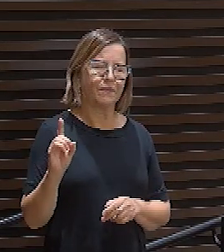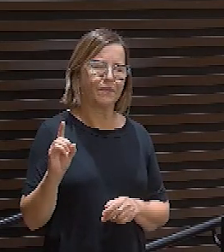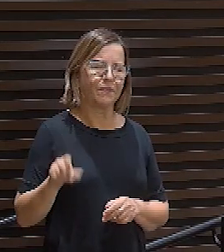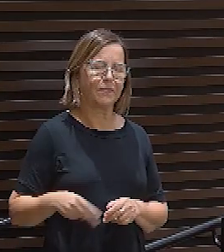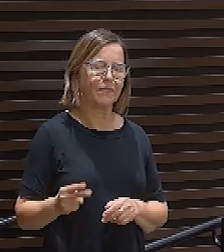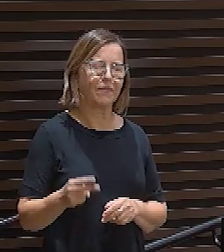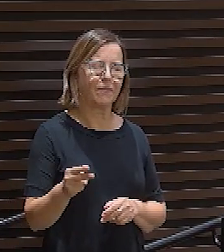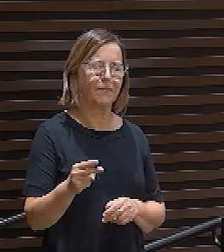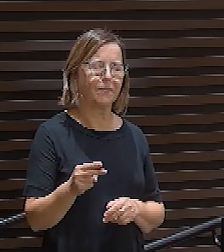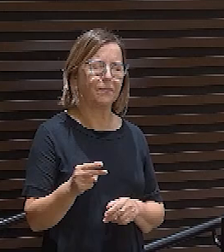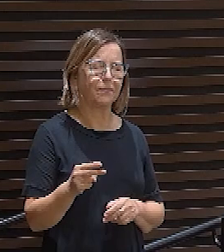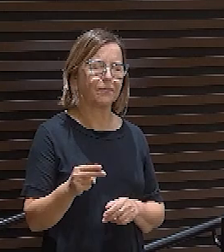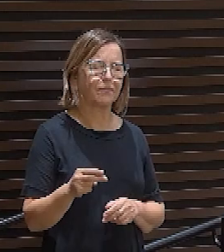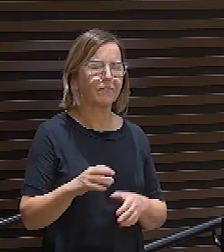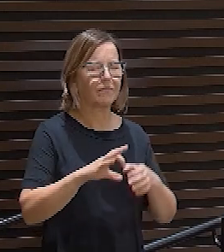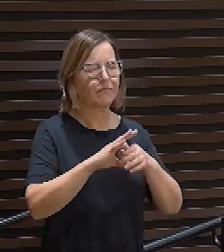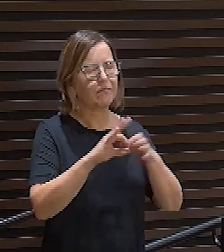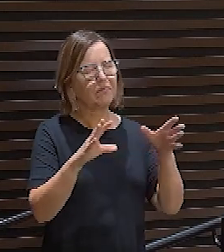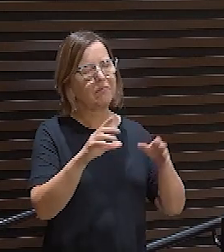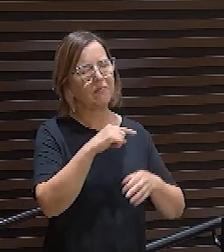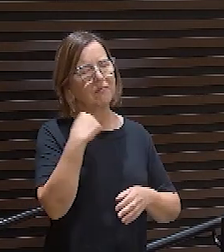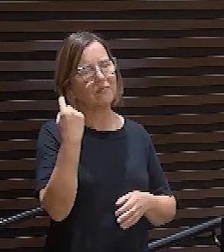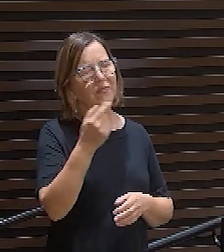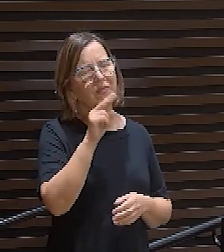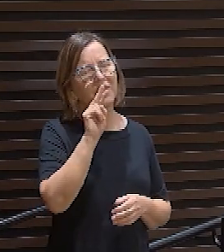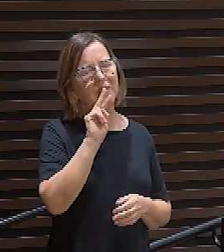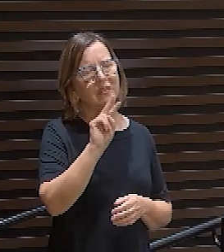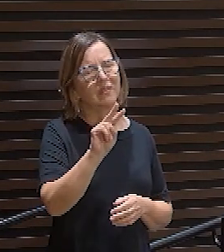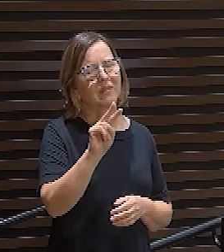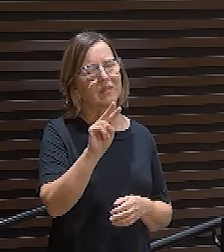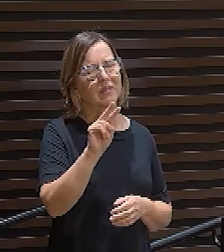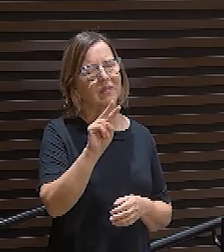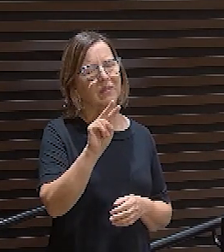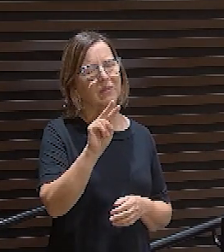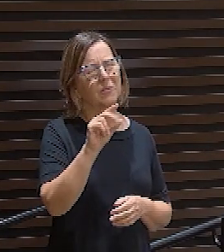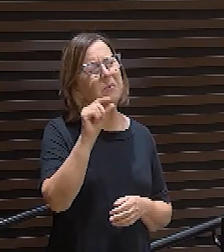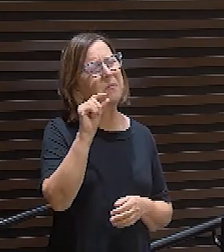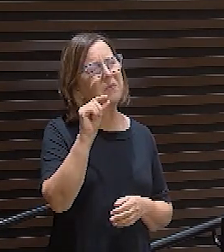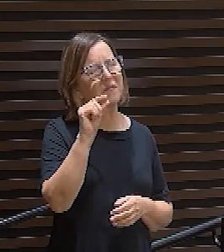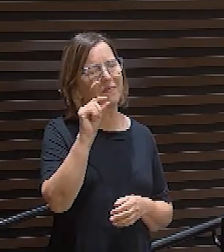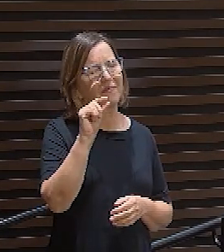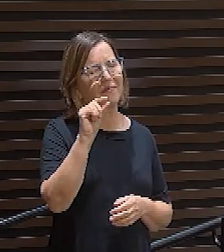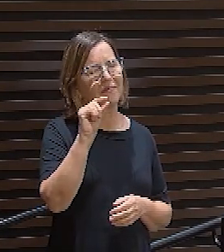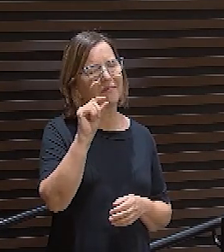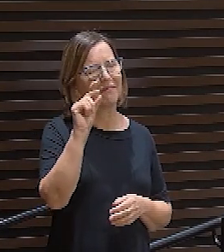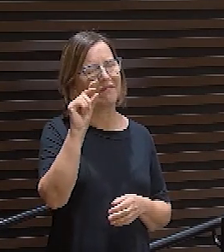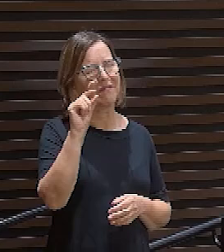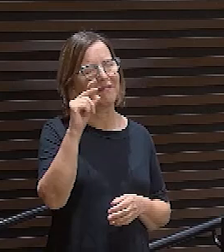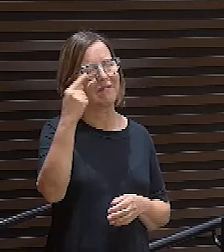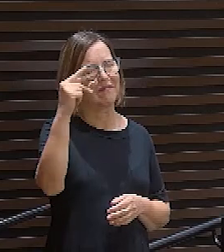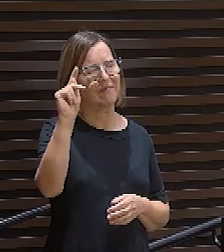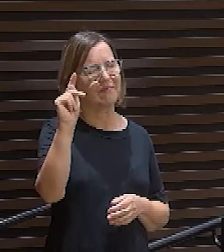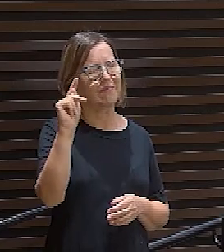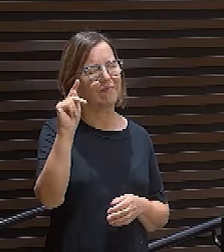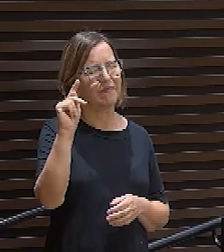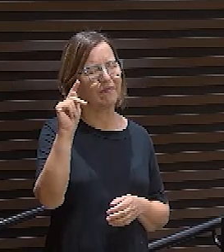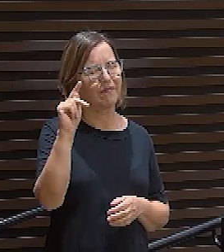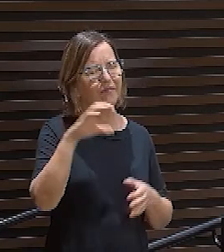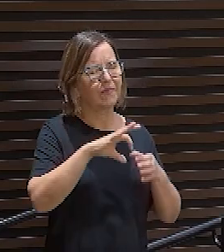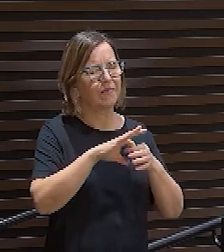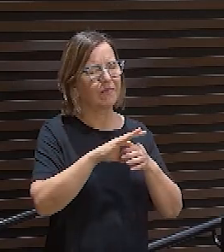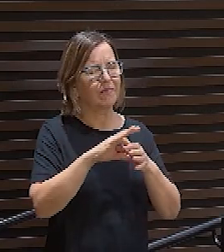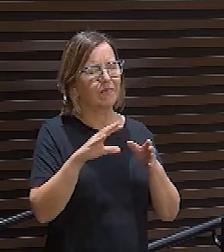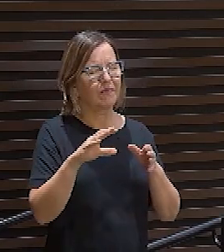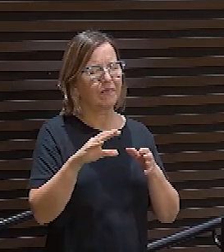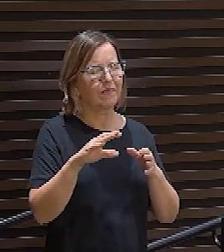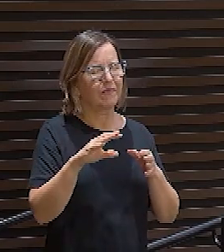Permita, Pai, que a gente veja um pouquinho dele. Permita que a gente entenda quem ele é